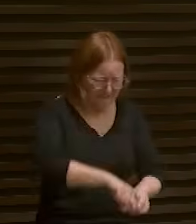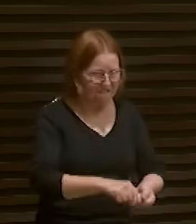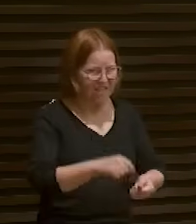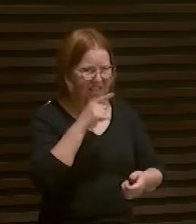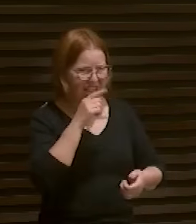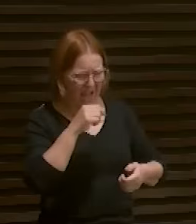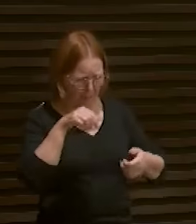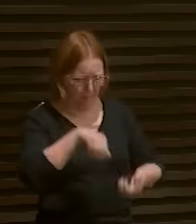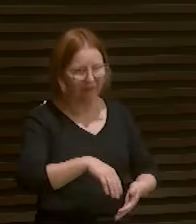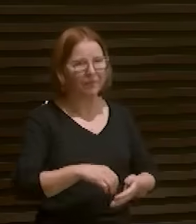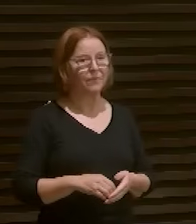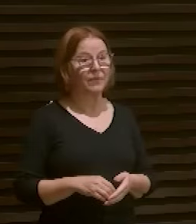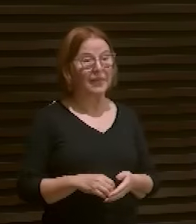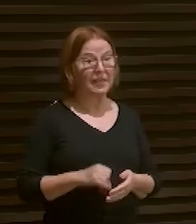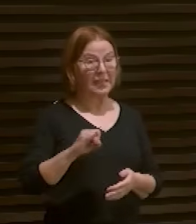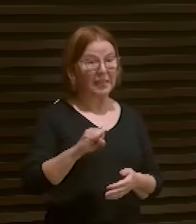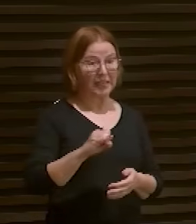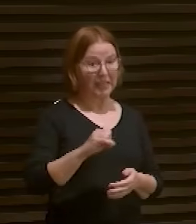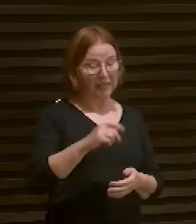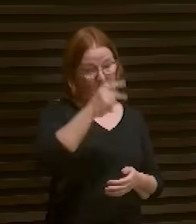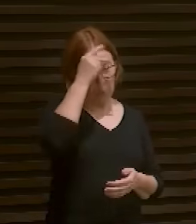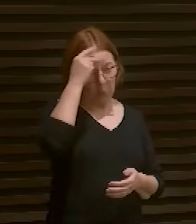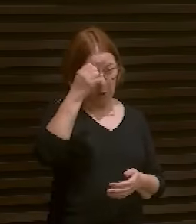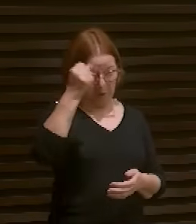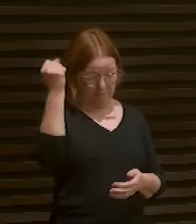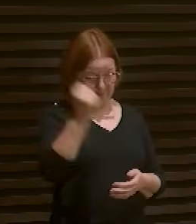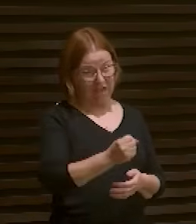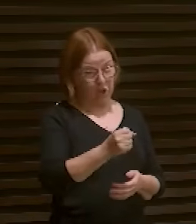preso, ele é identificado como assassino,